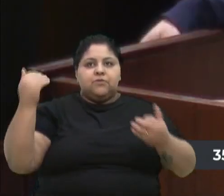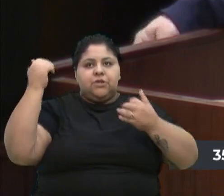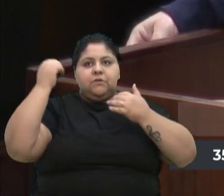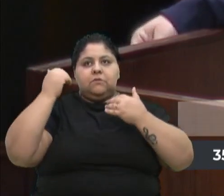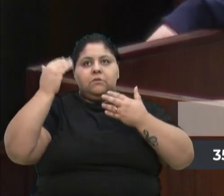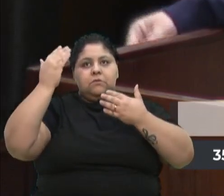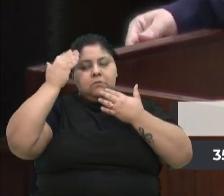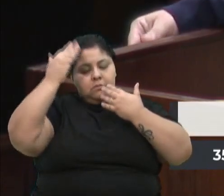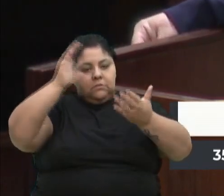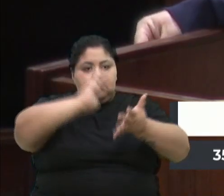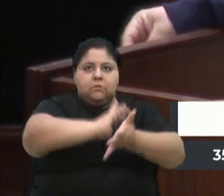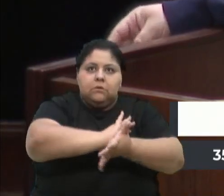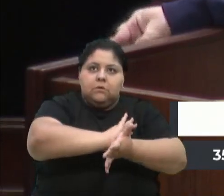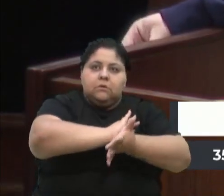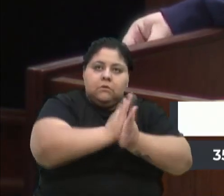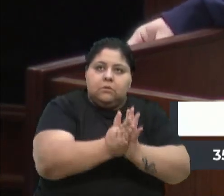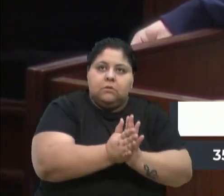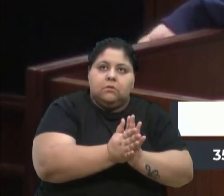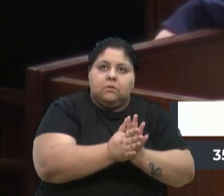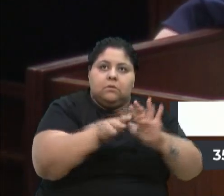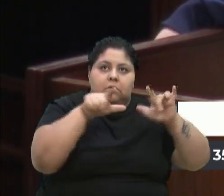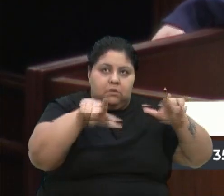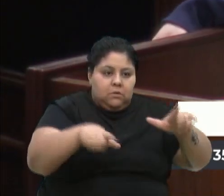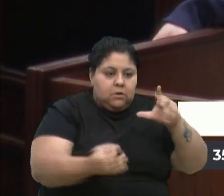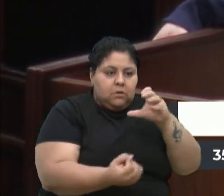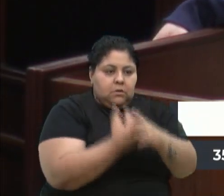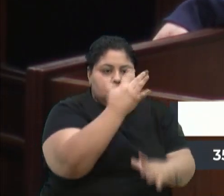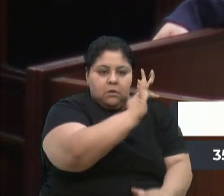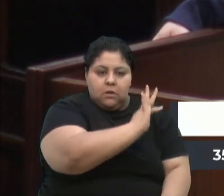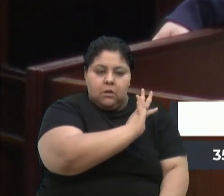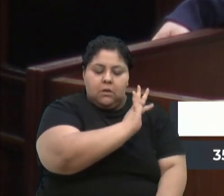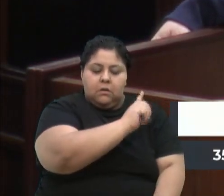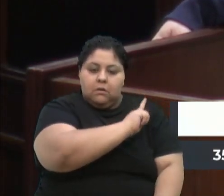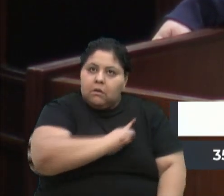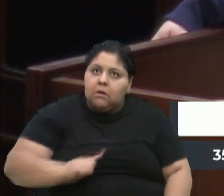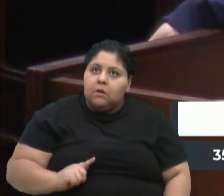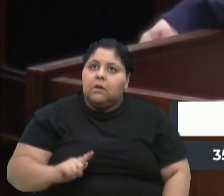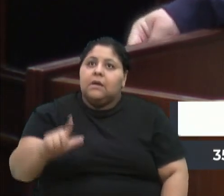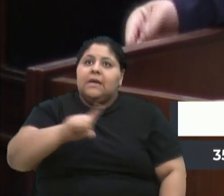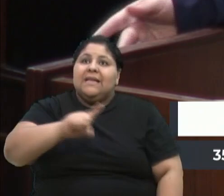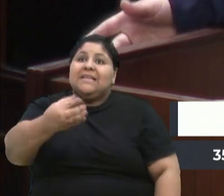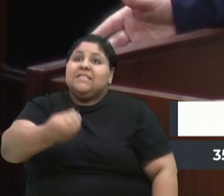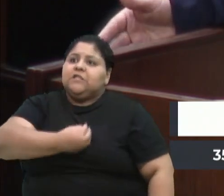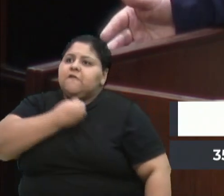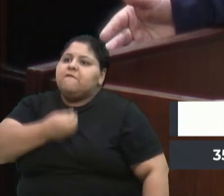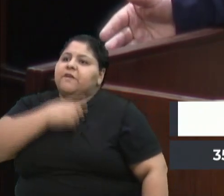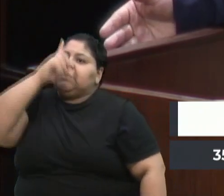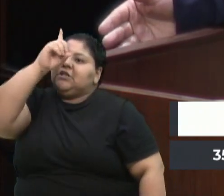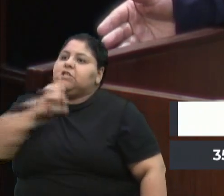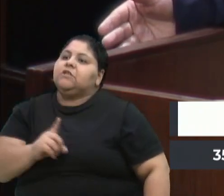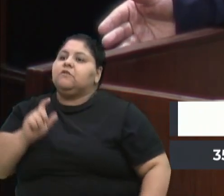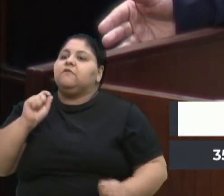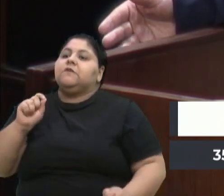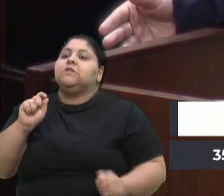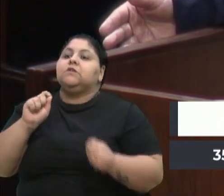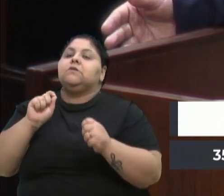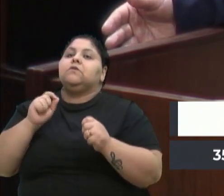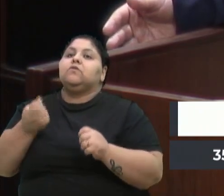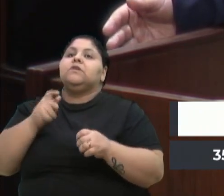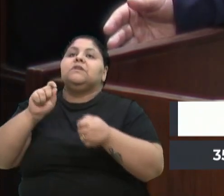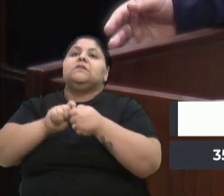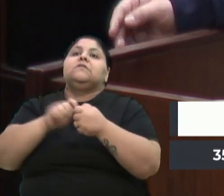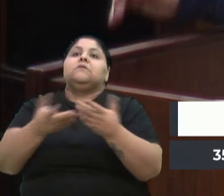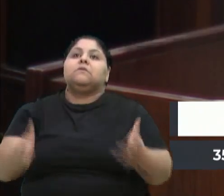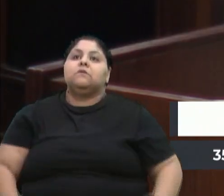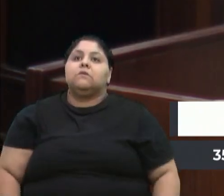né, esse cenário que criaram para o governador. E outra, ele tem vida, ele tem direito a fazer o que ele bem entender.